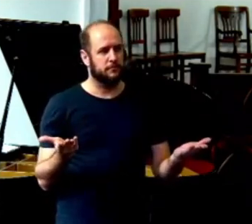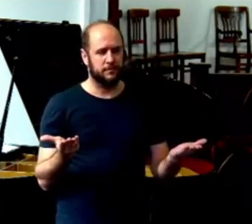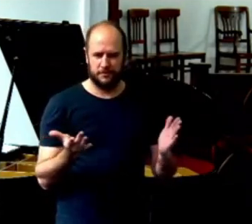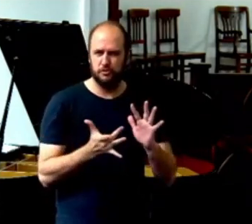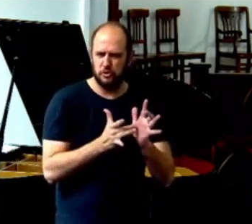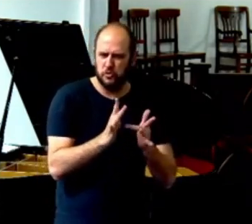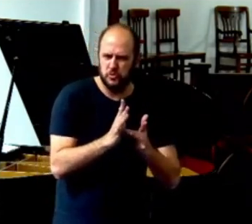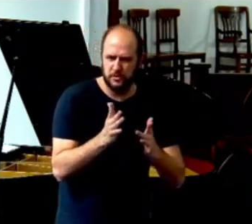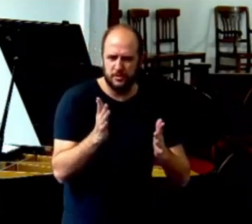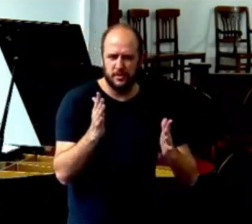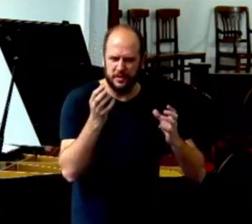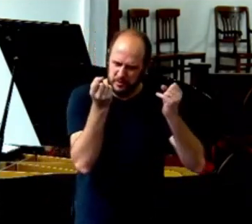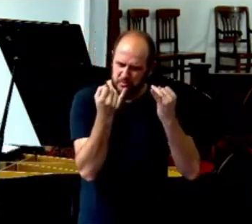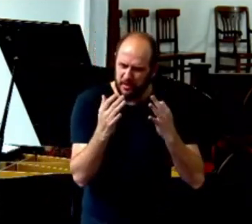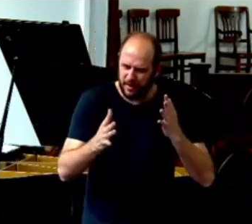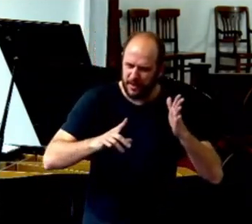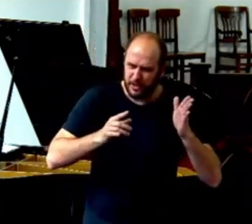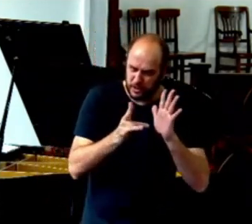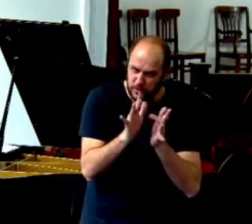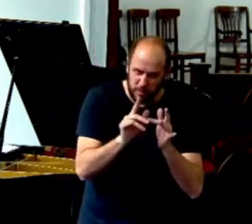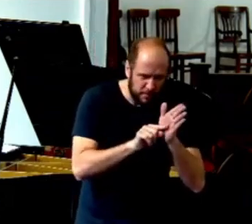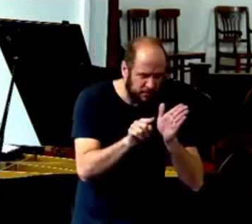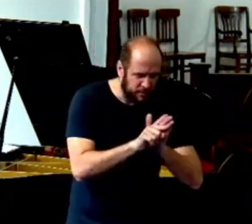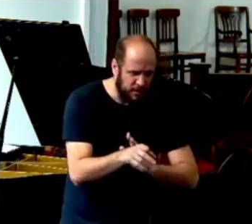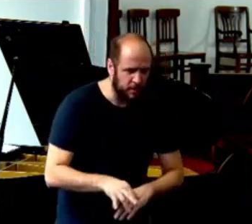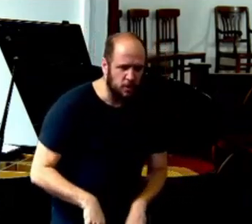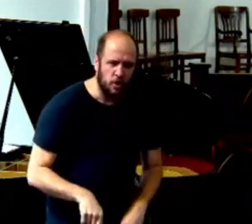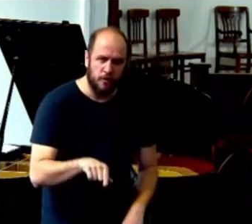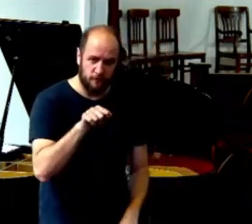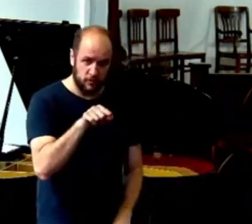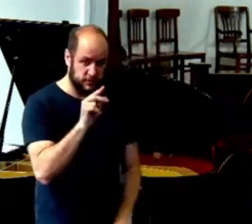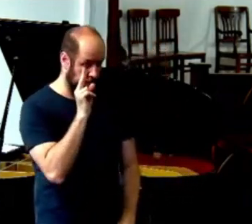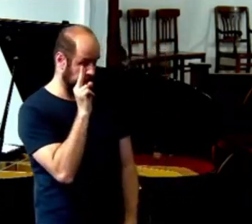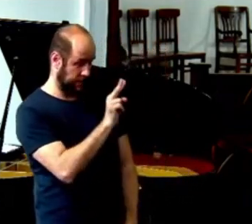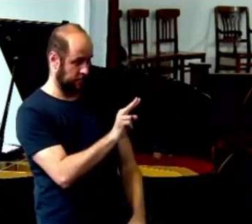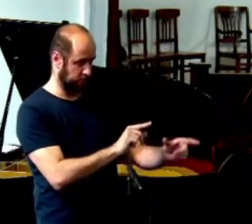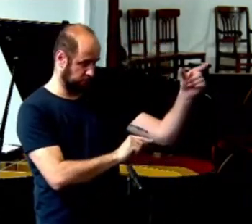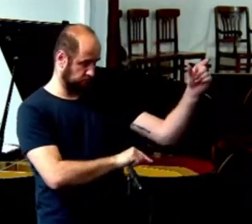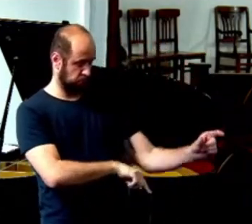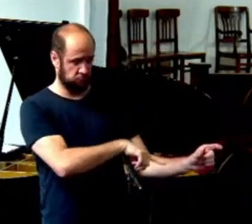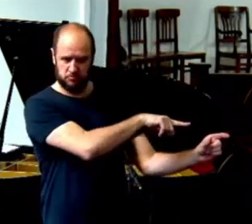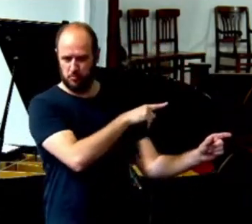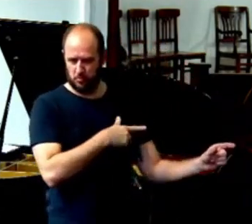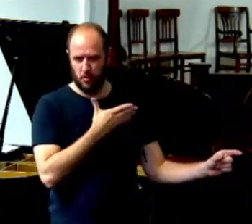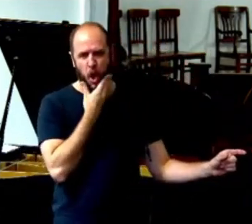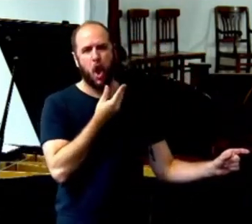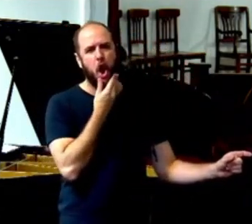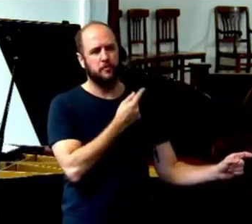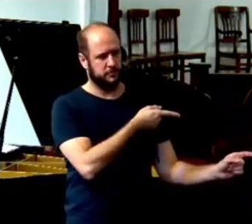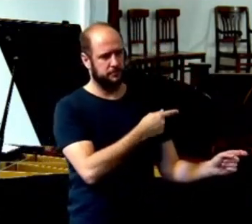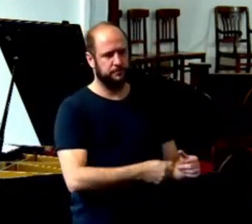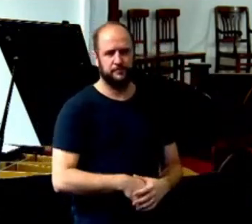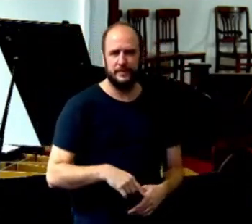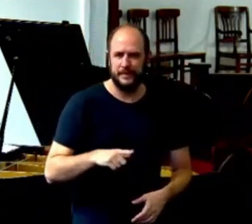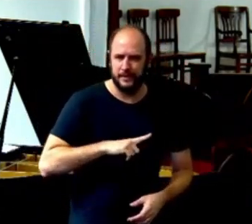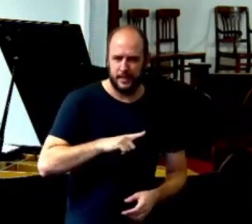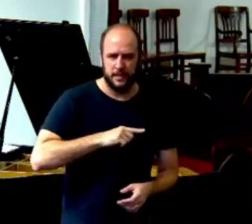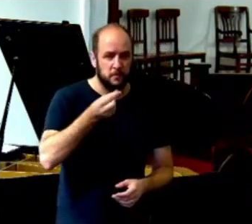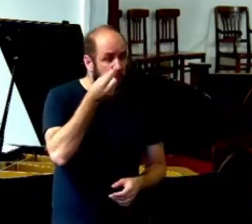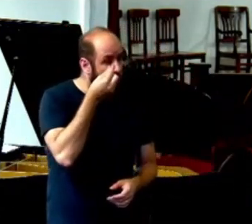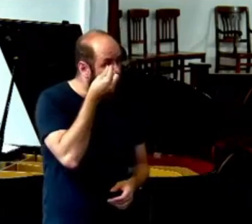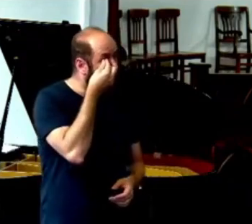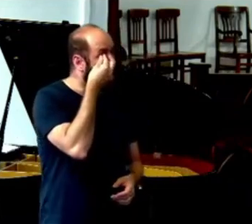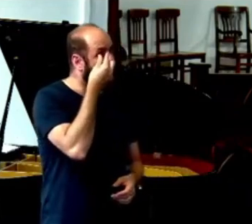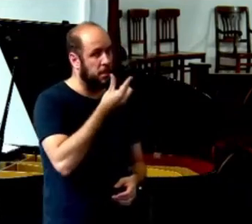Veja, Jesus está perguntando mais ou menos o seguinte: você está vendo aquele homem? Ele tem uma trave no seu